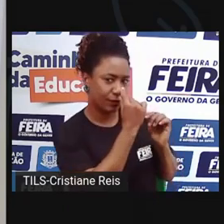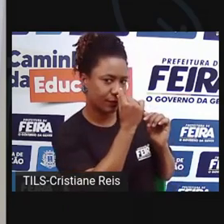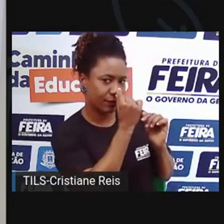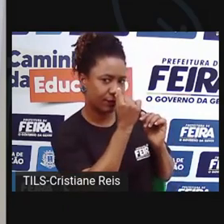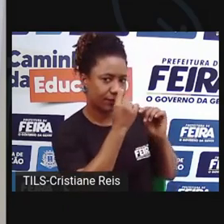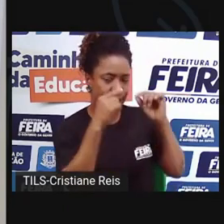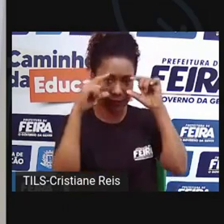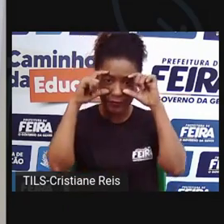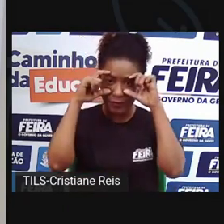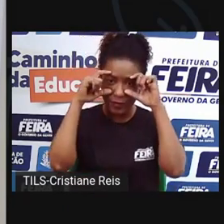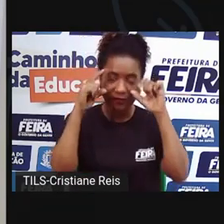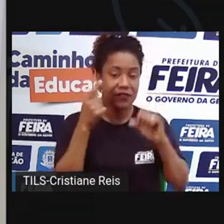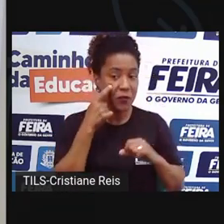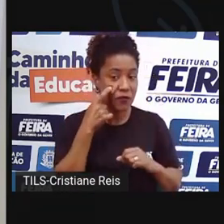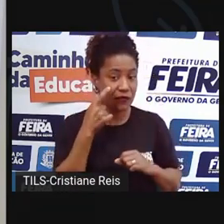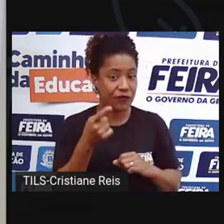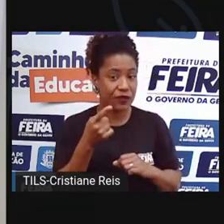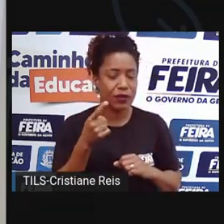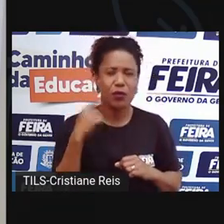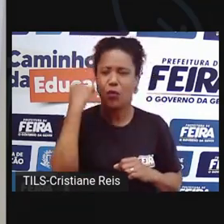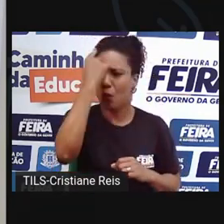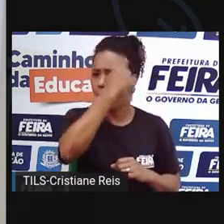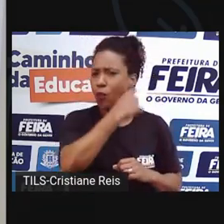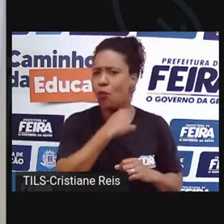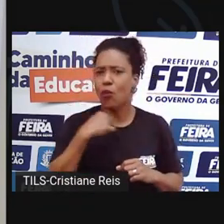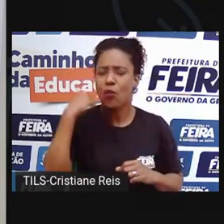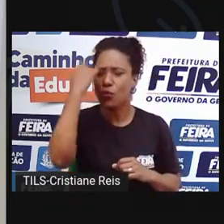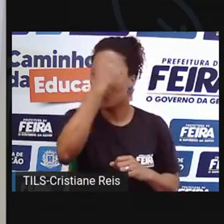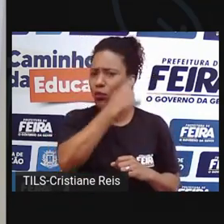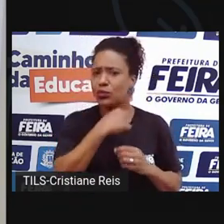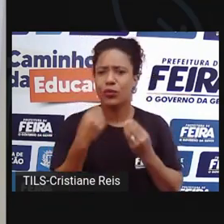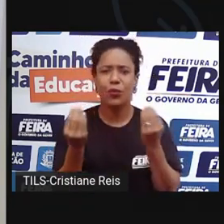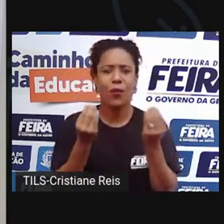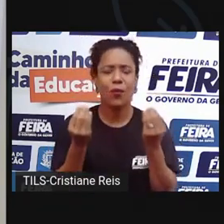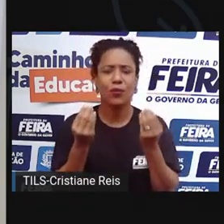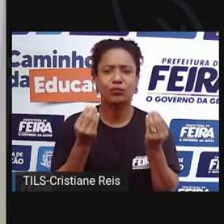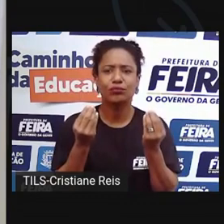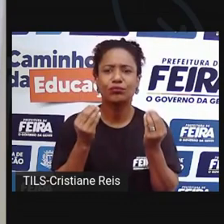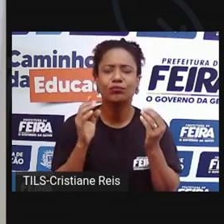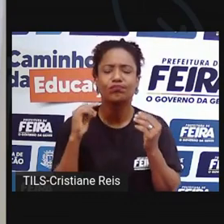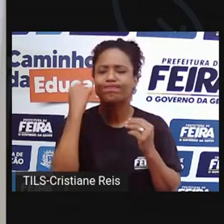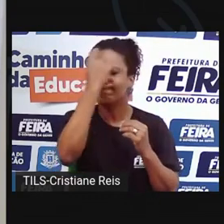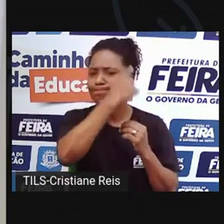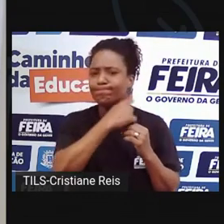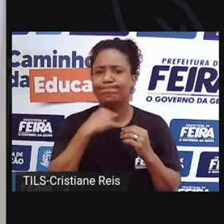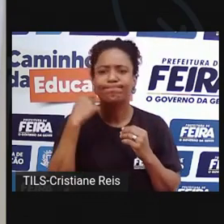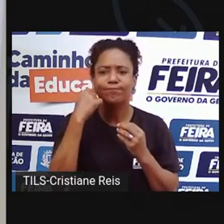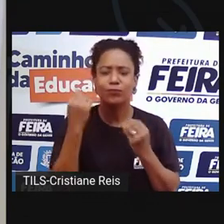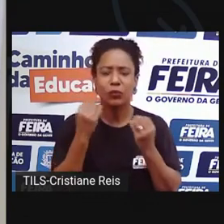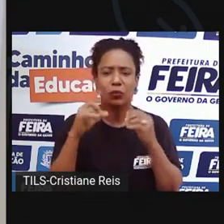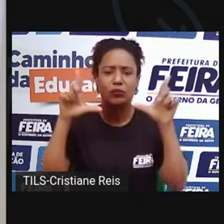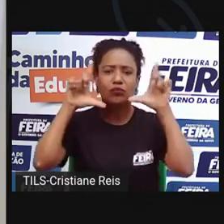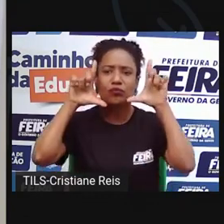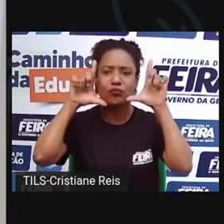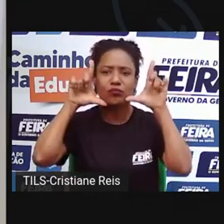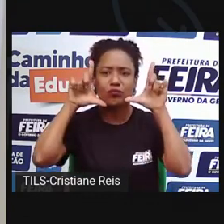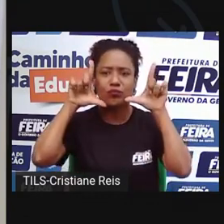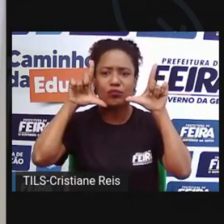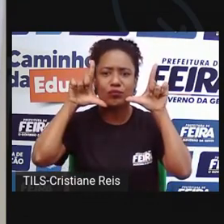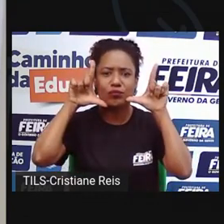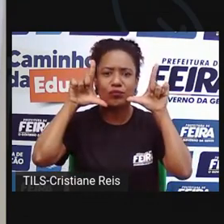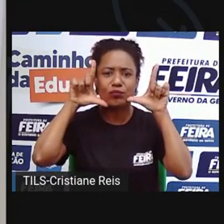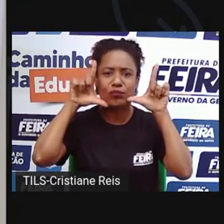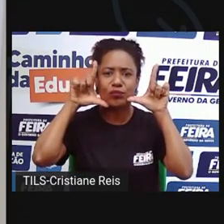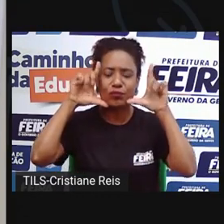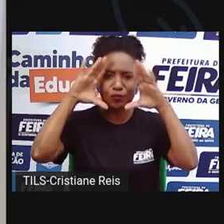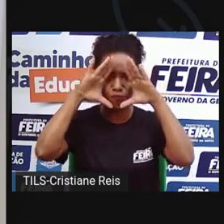pelo formato do rosto. Como é que é o formato do nosso rosto? É quadrado? É